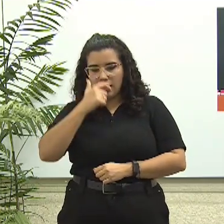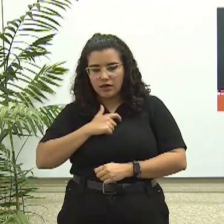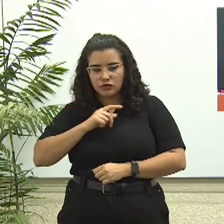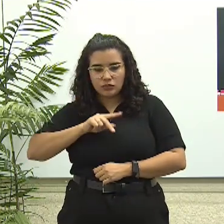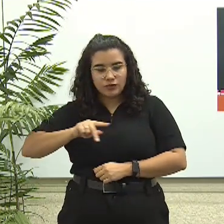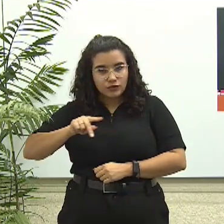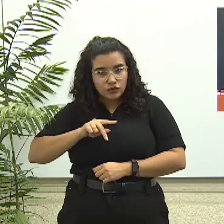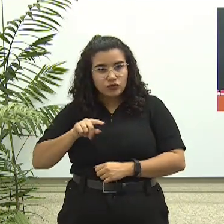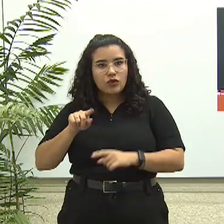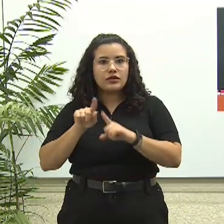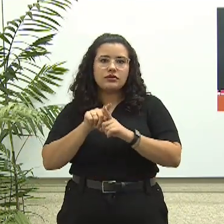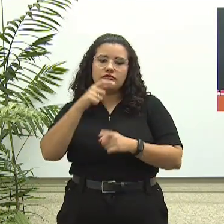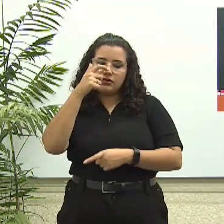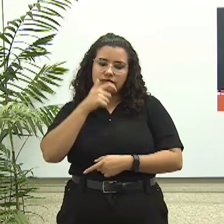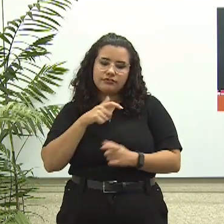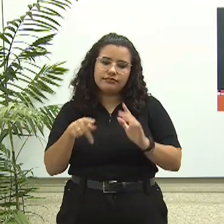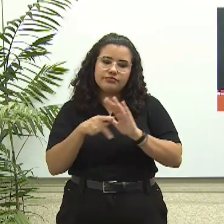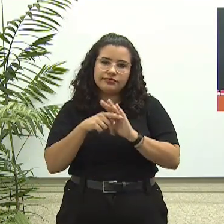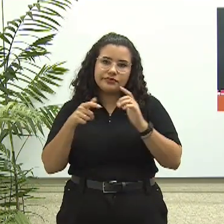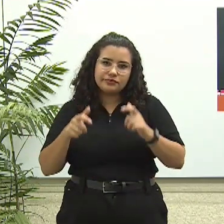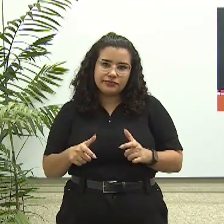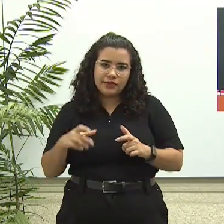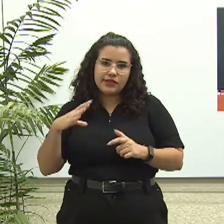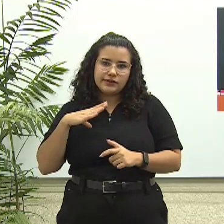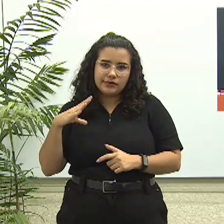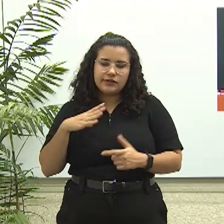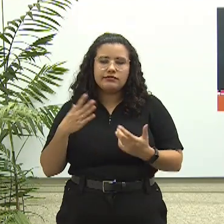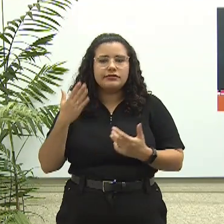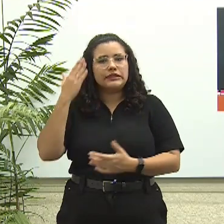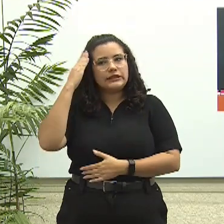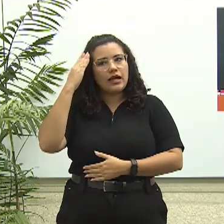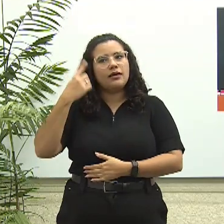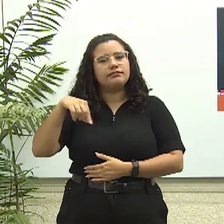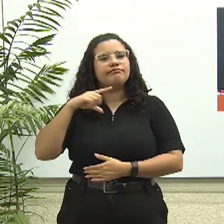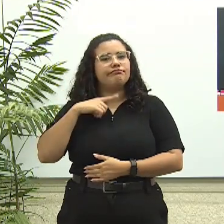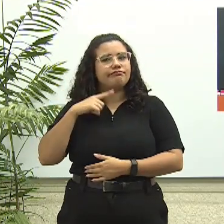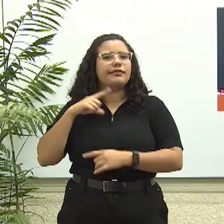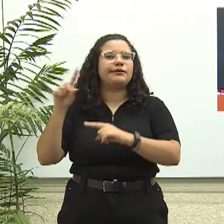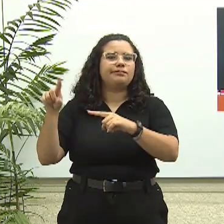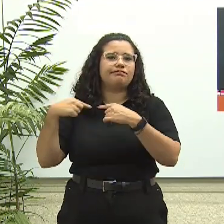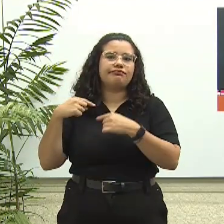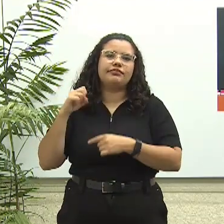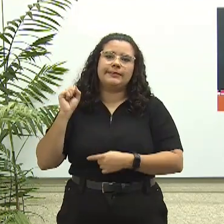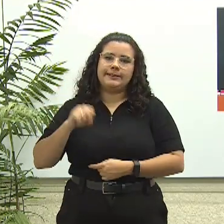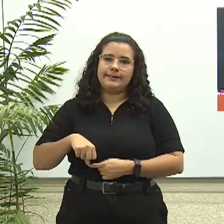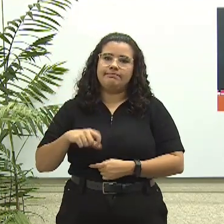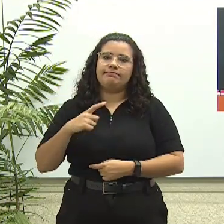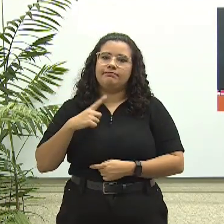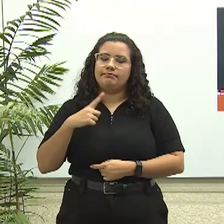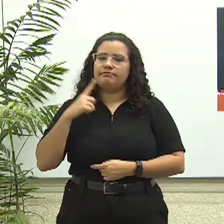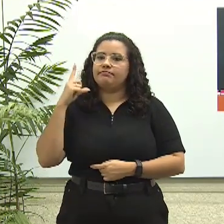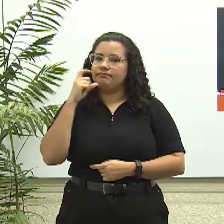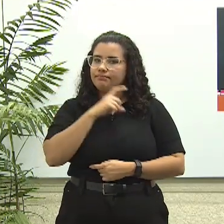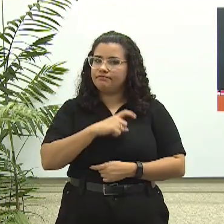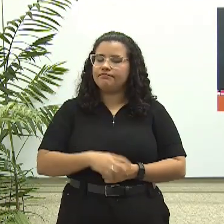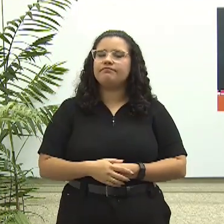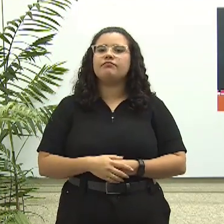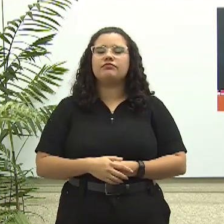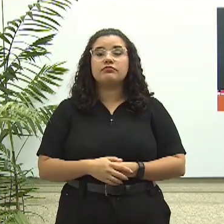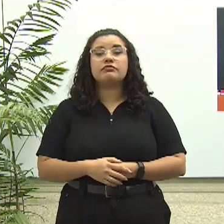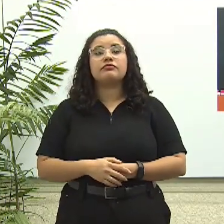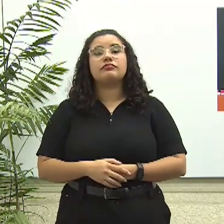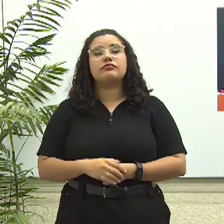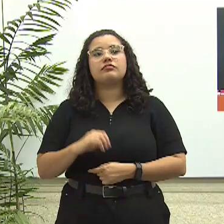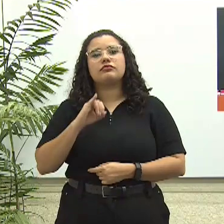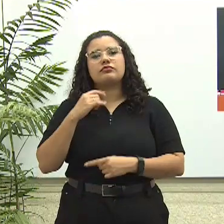e como cidadão é a gente pensar que estamos ameaçados mesmo né Se a gente ficar achando desbundado